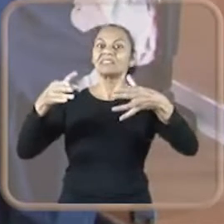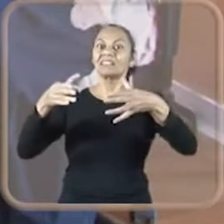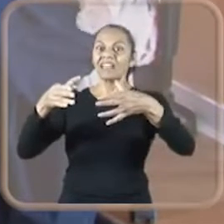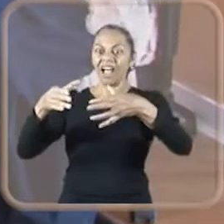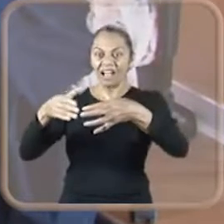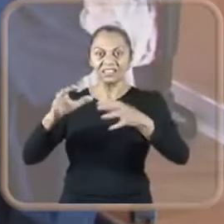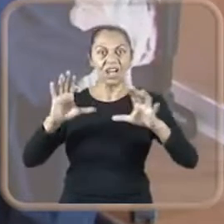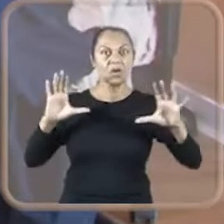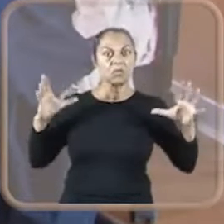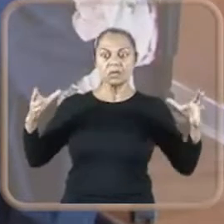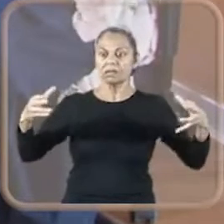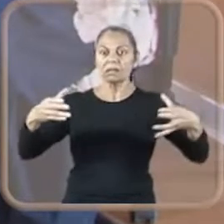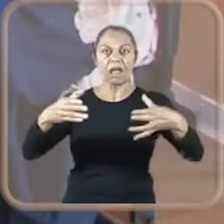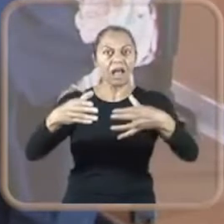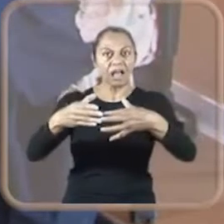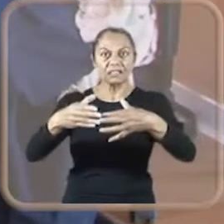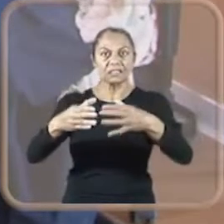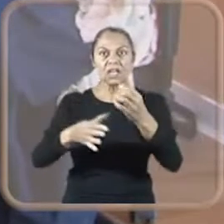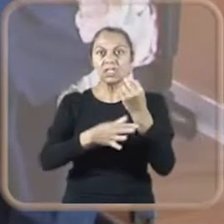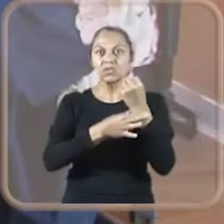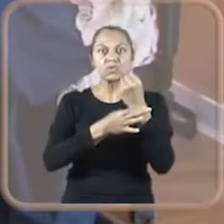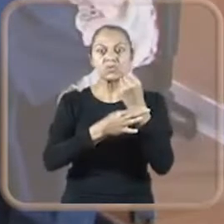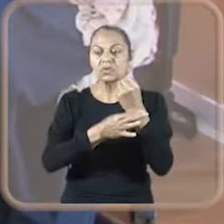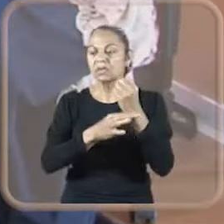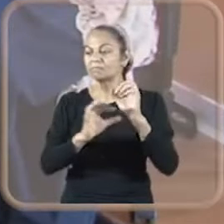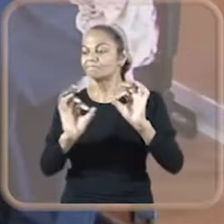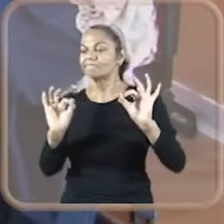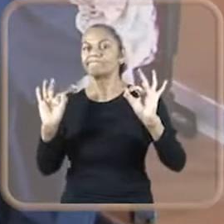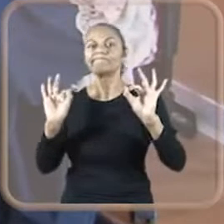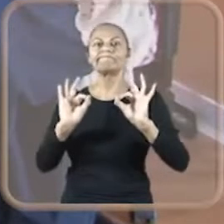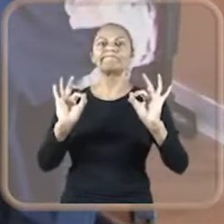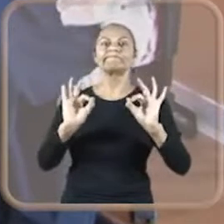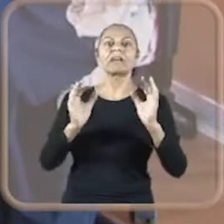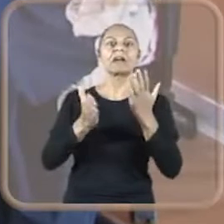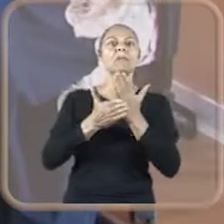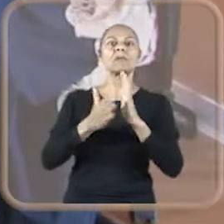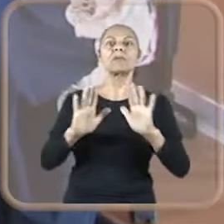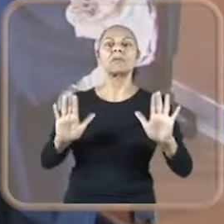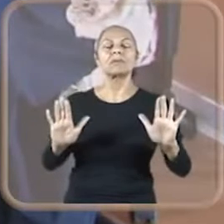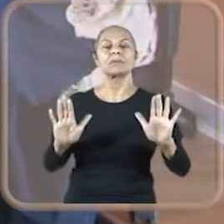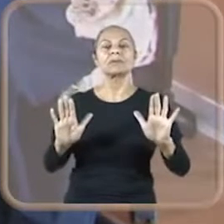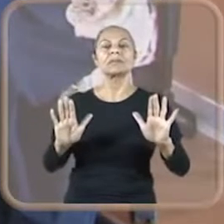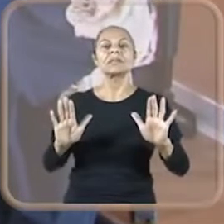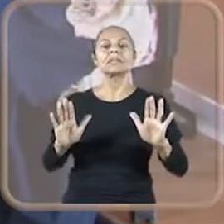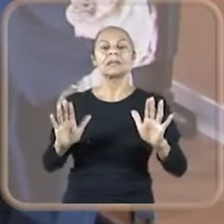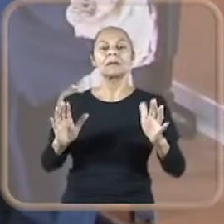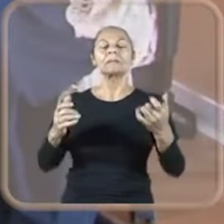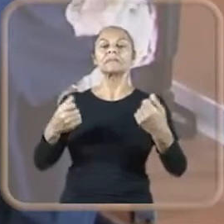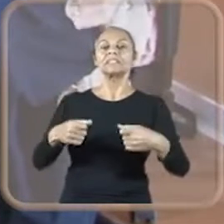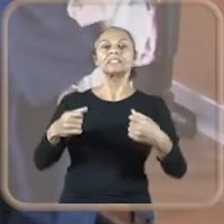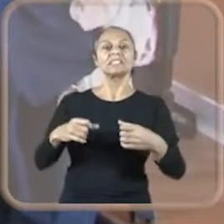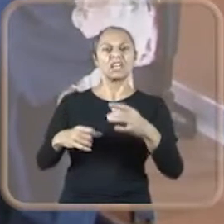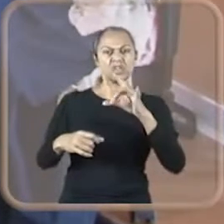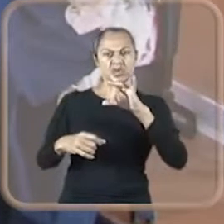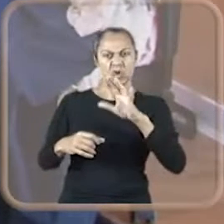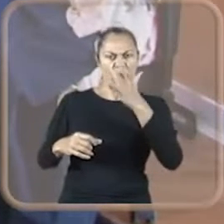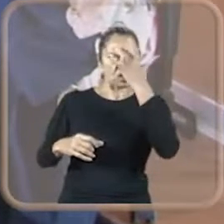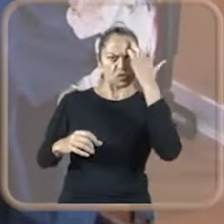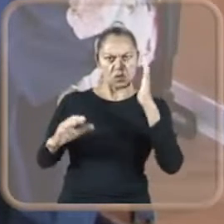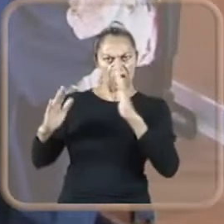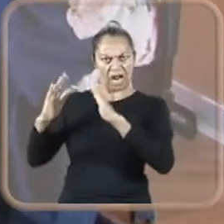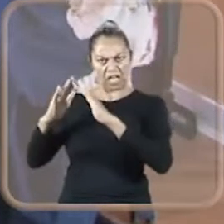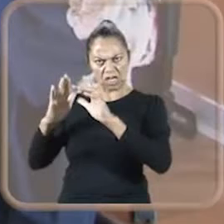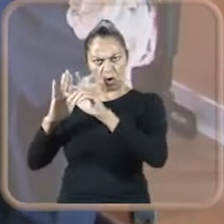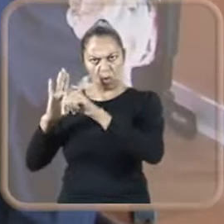A comunidade que tinha uma sensação de segurança deixa de ter. Então, nesses processos restaurativos, não só a